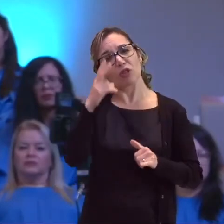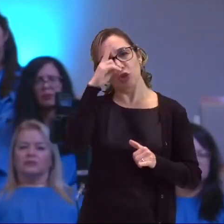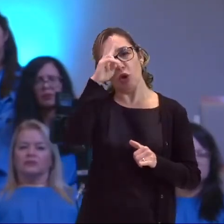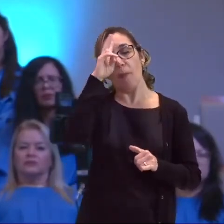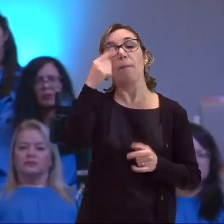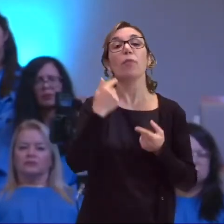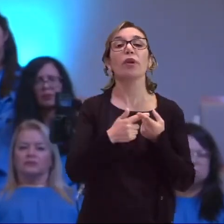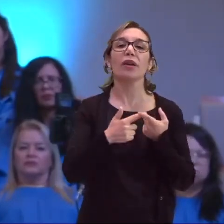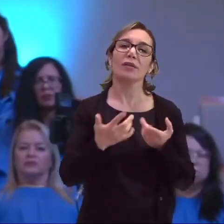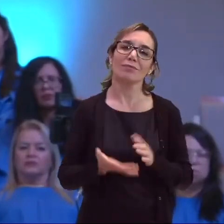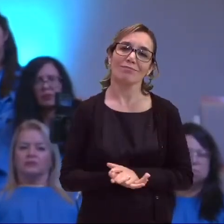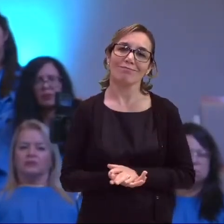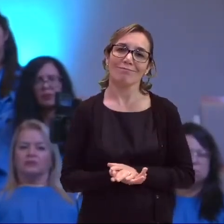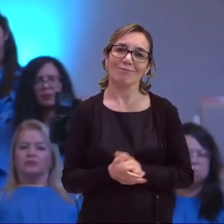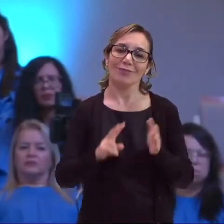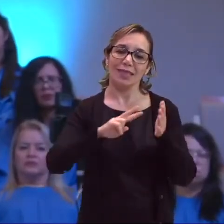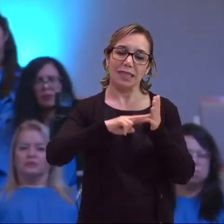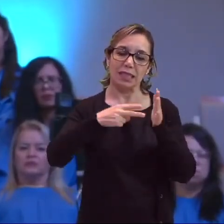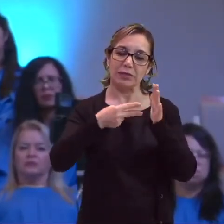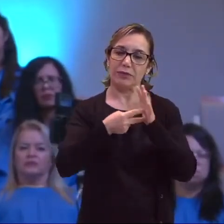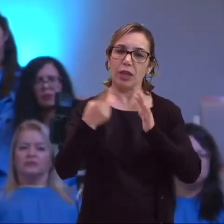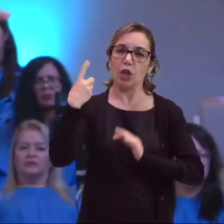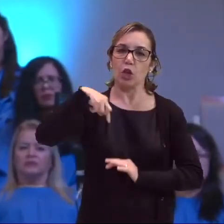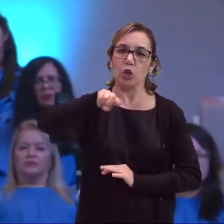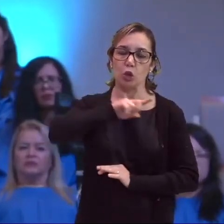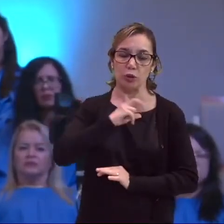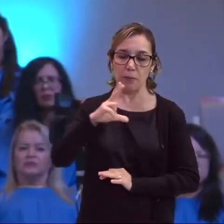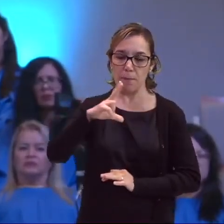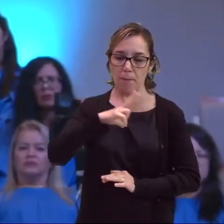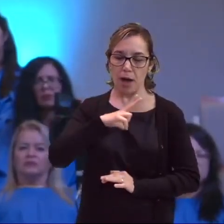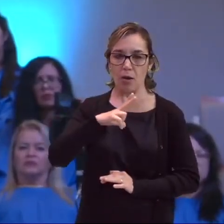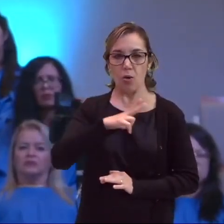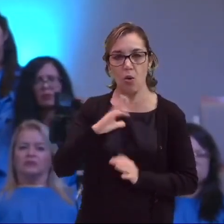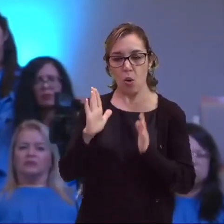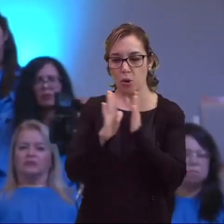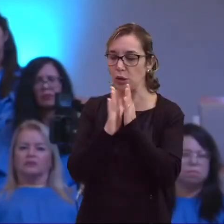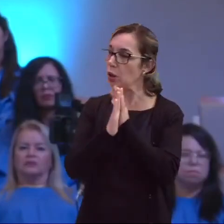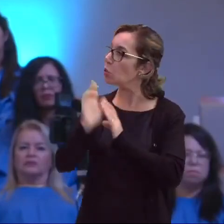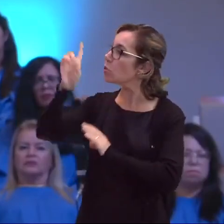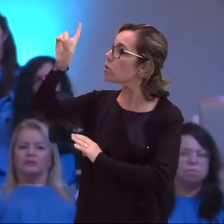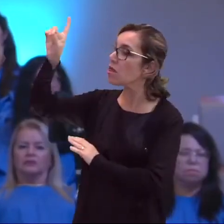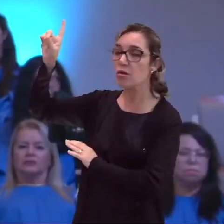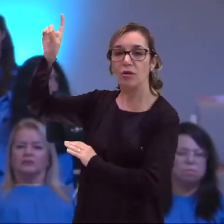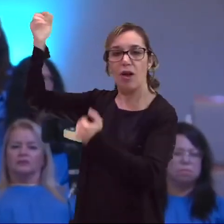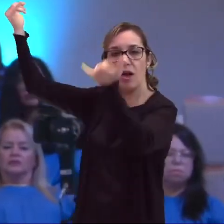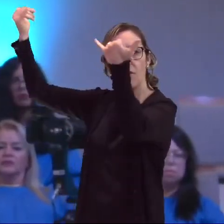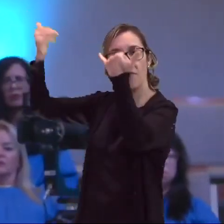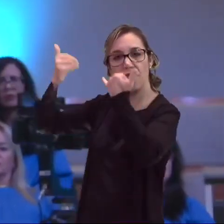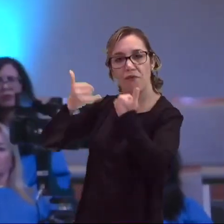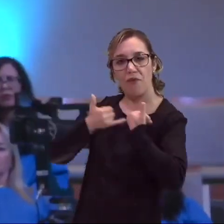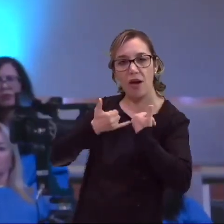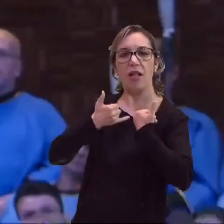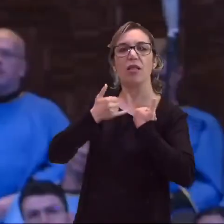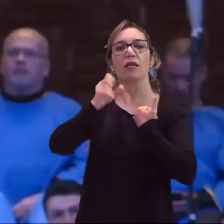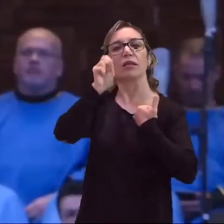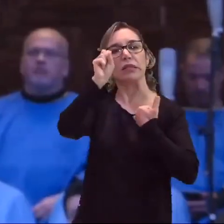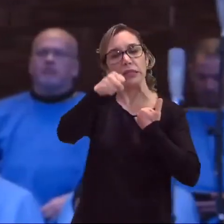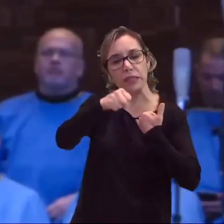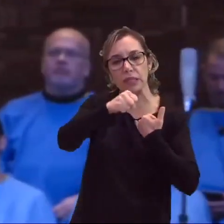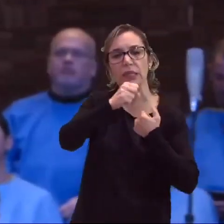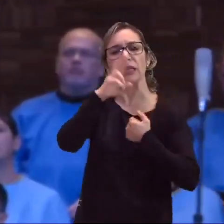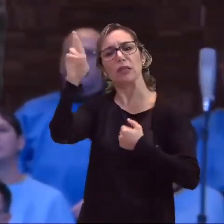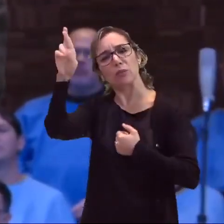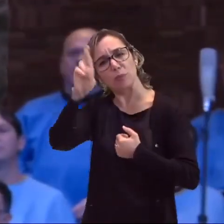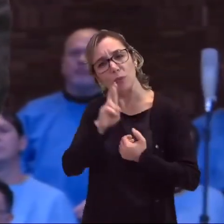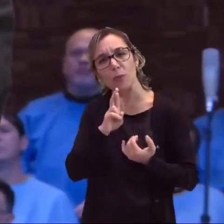que ele se revela que ele se mostra eu poderia contar para vocês inúmeras situações